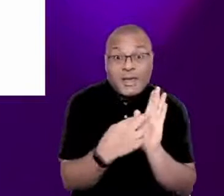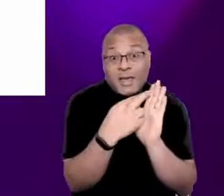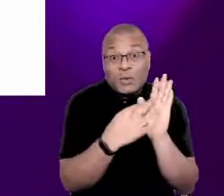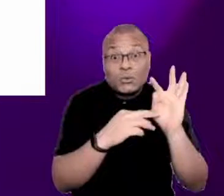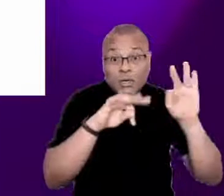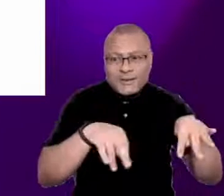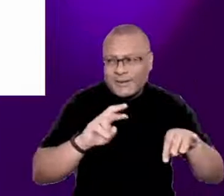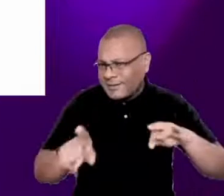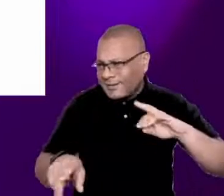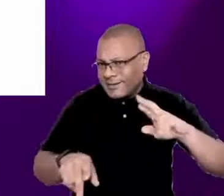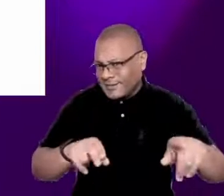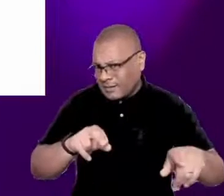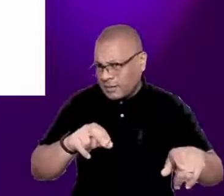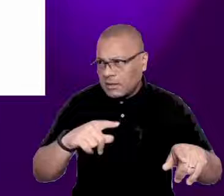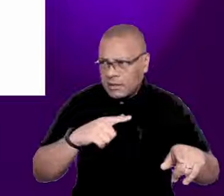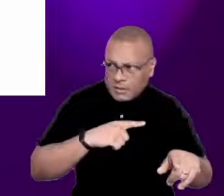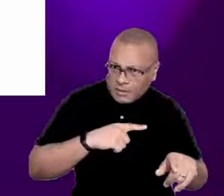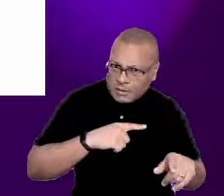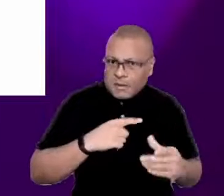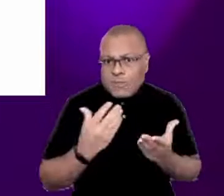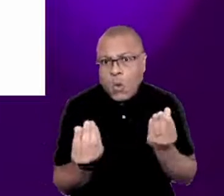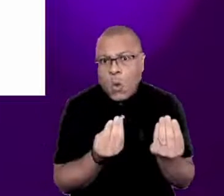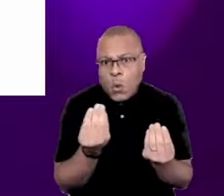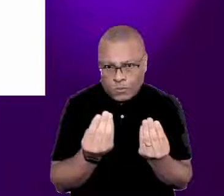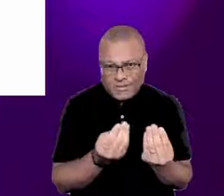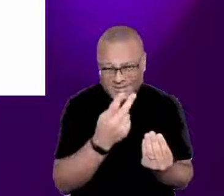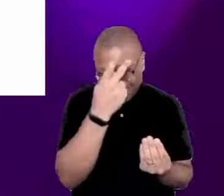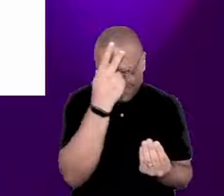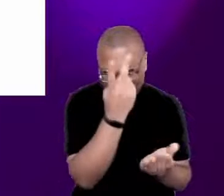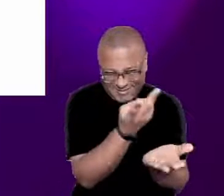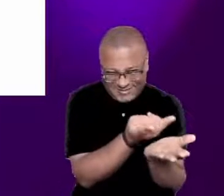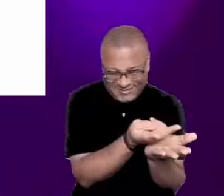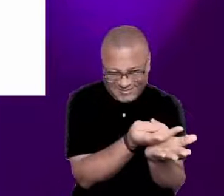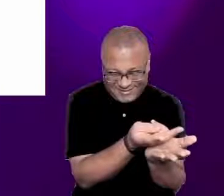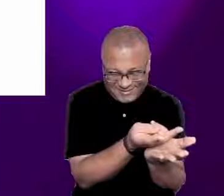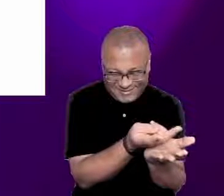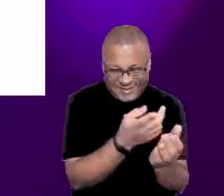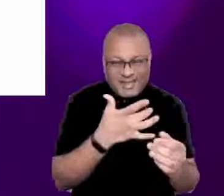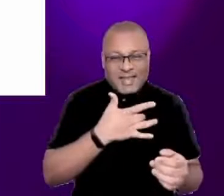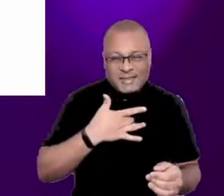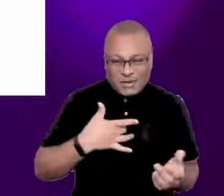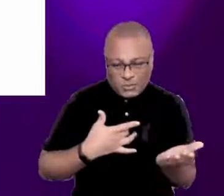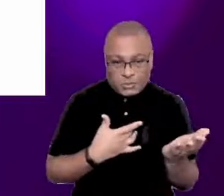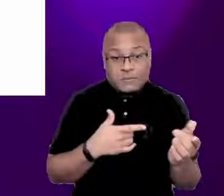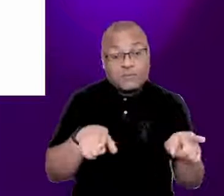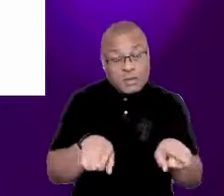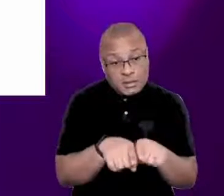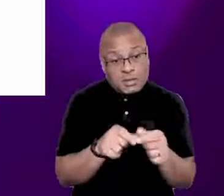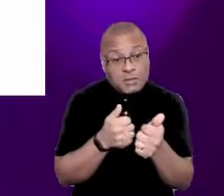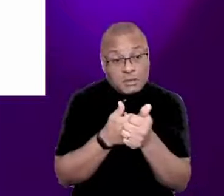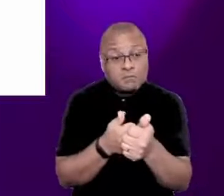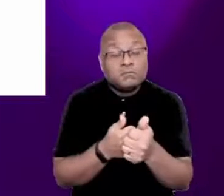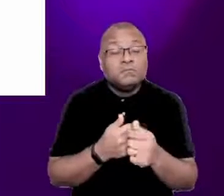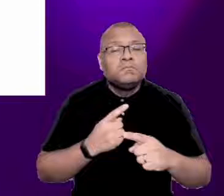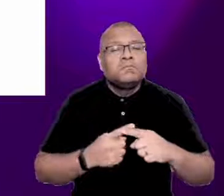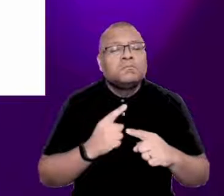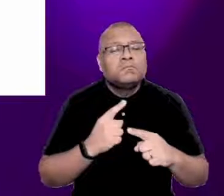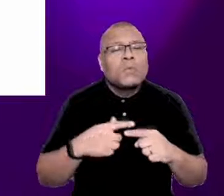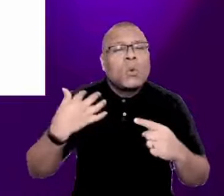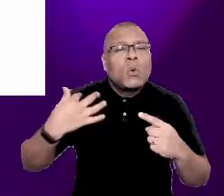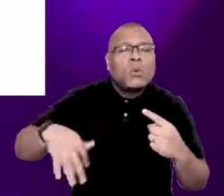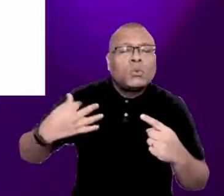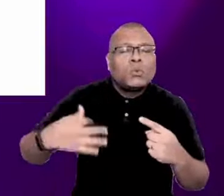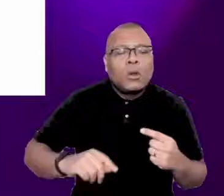finais do tratamento da condição clínica, mas também medimos sintomas, tipo